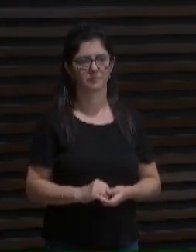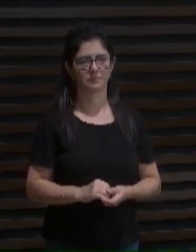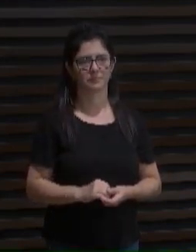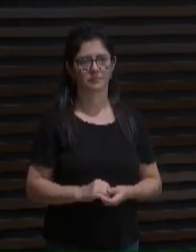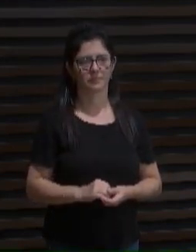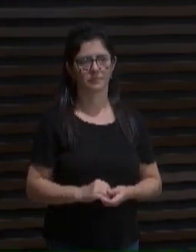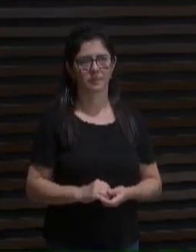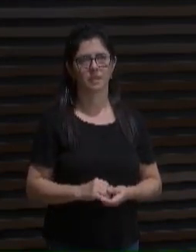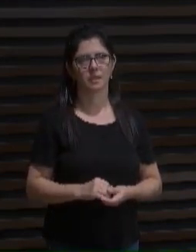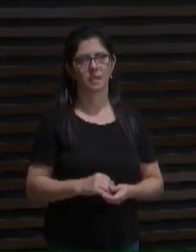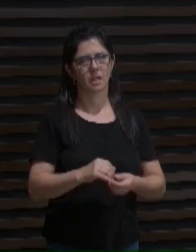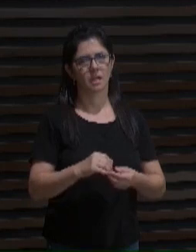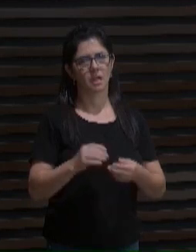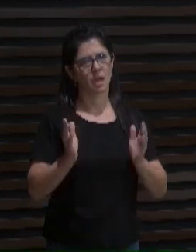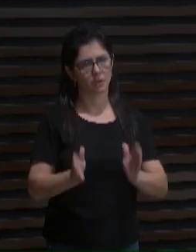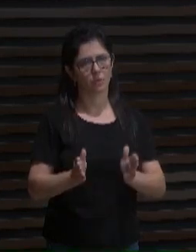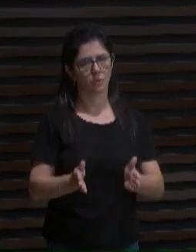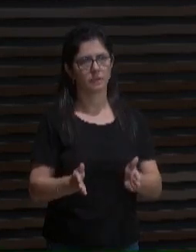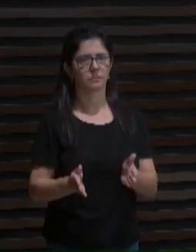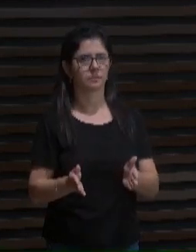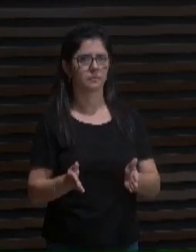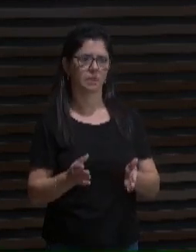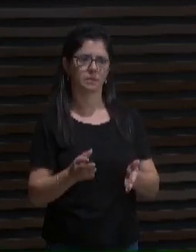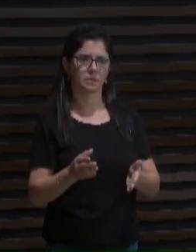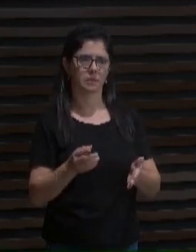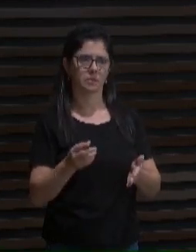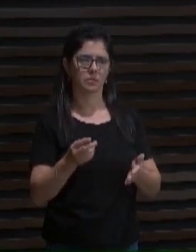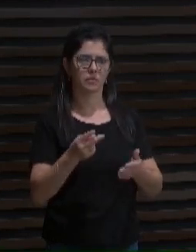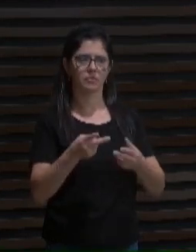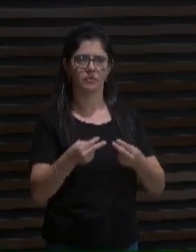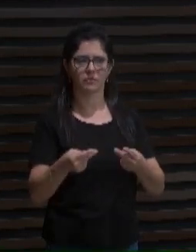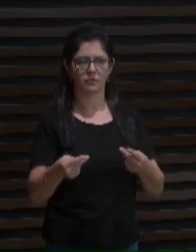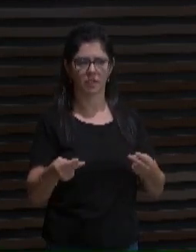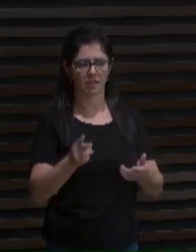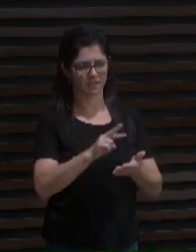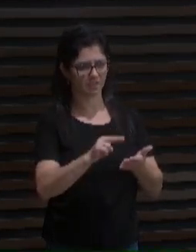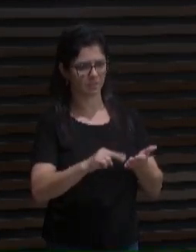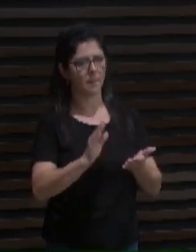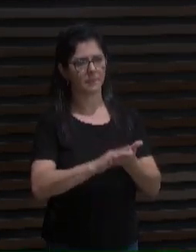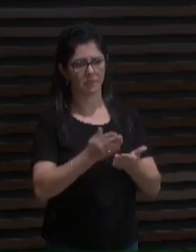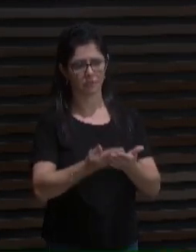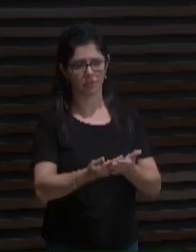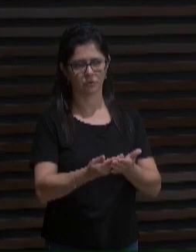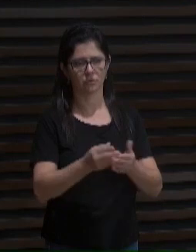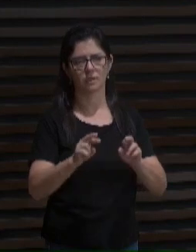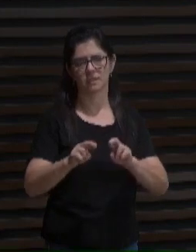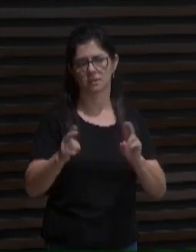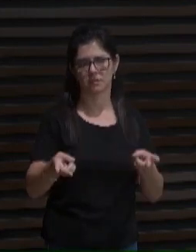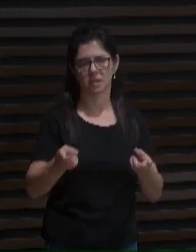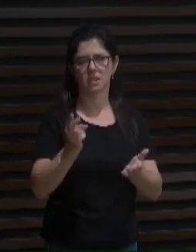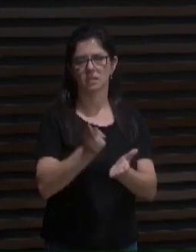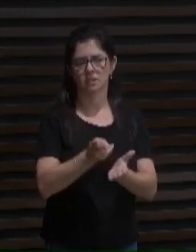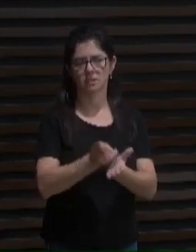Aqui, eu vou, a partir de agora, você vai ver que eu vou usar várias versões para o mesmo texto, várias traduções, tá? Então, orai